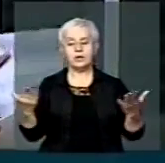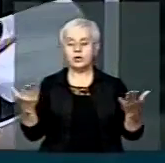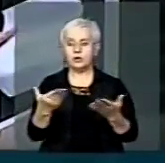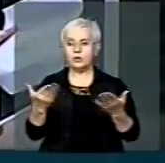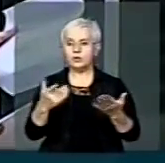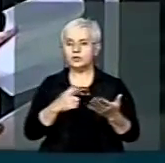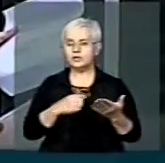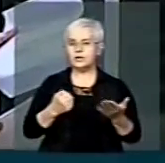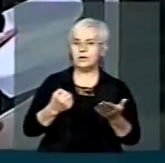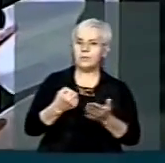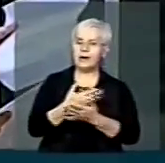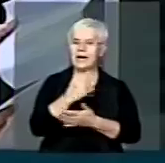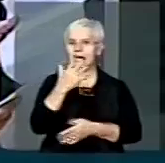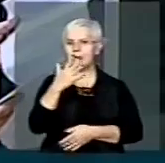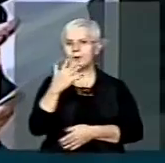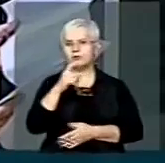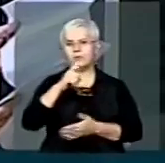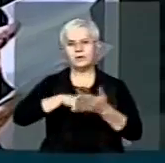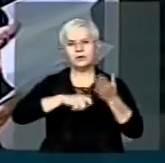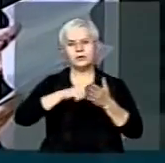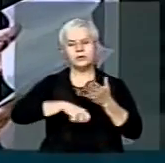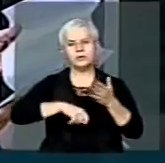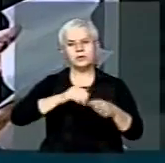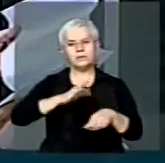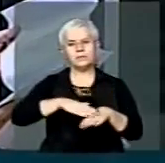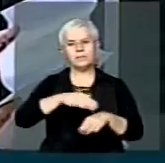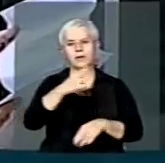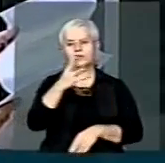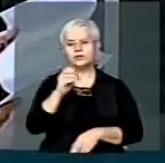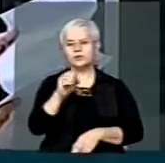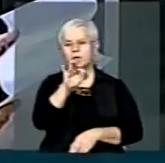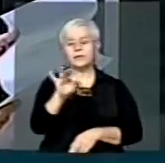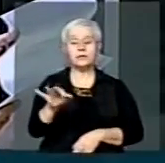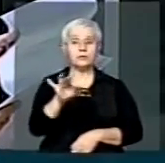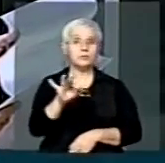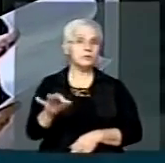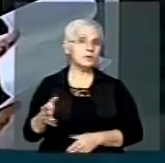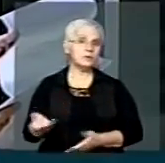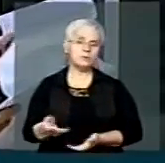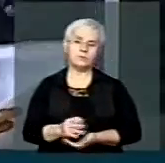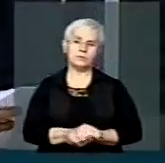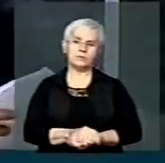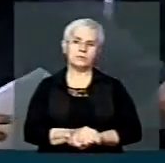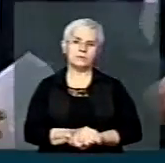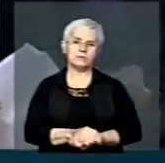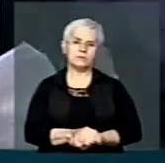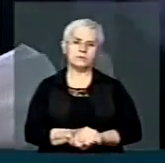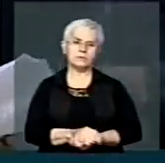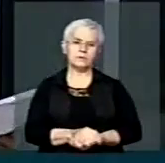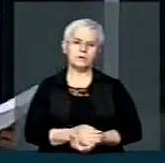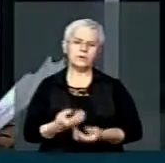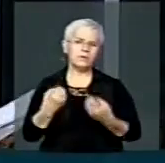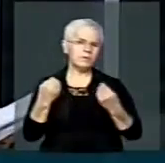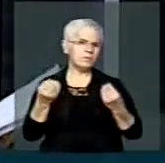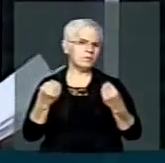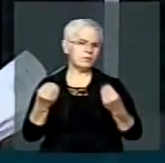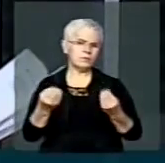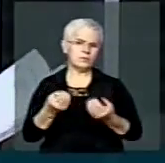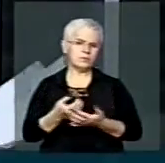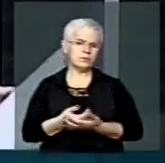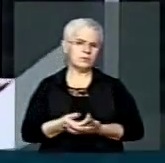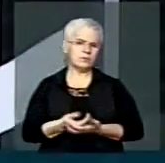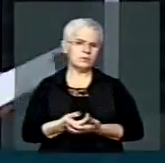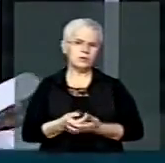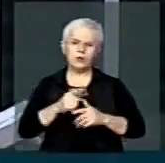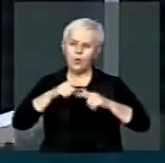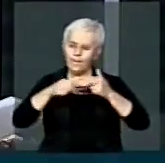média, impostos superiores a 40%. Não é razoável, senhor presidente,